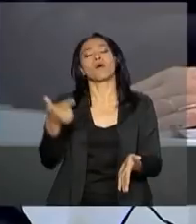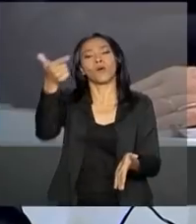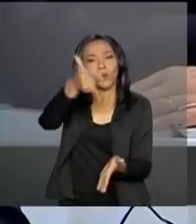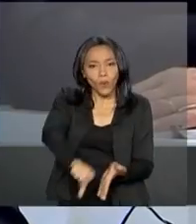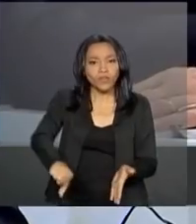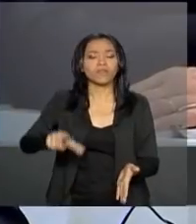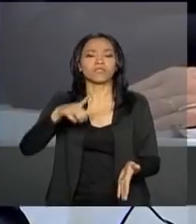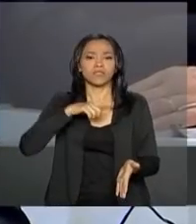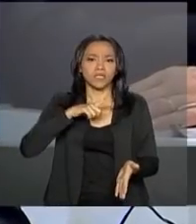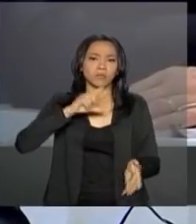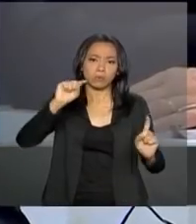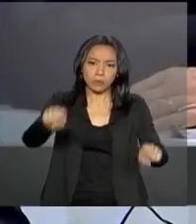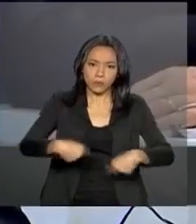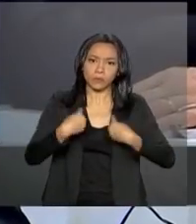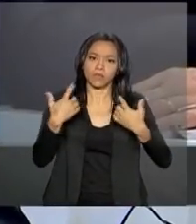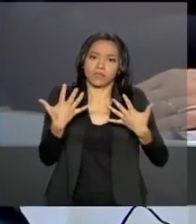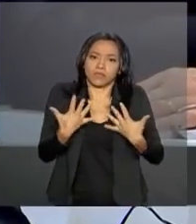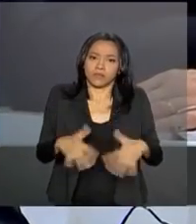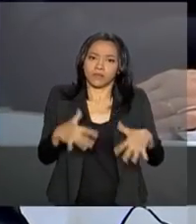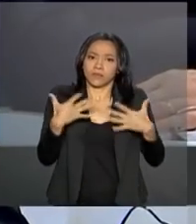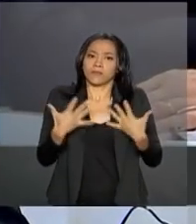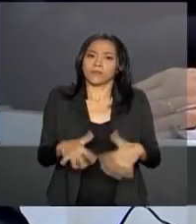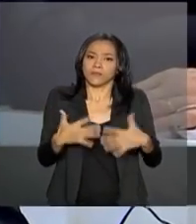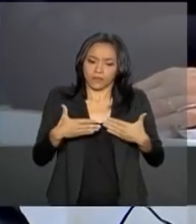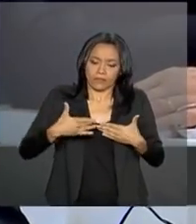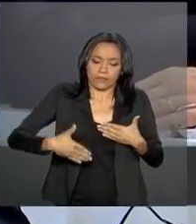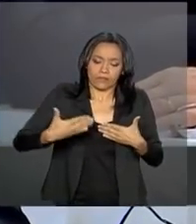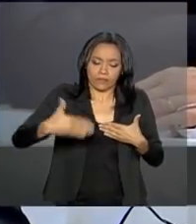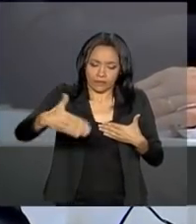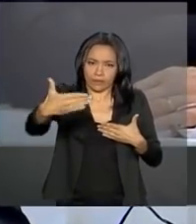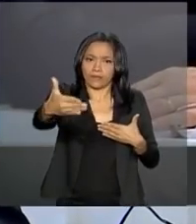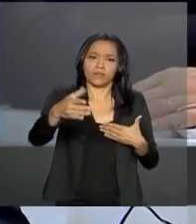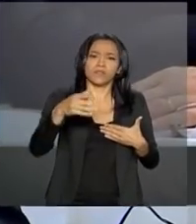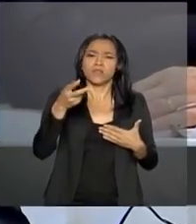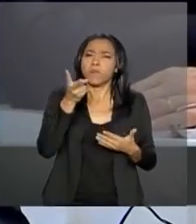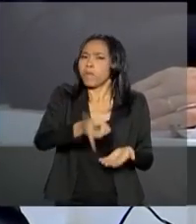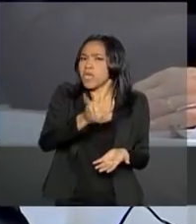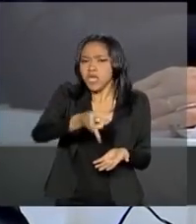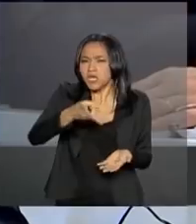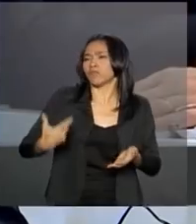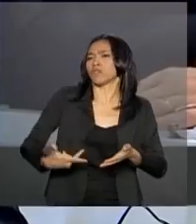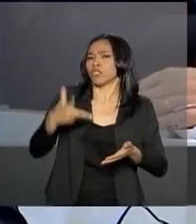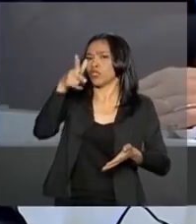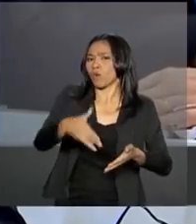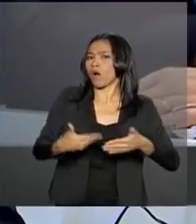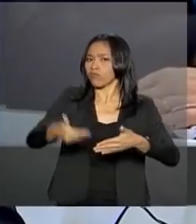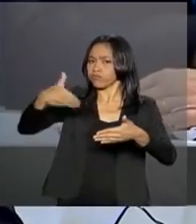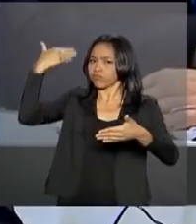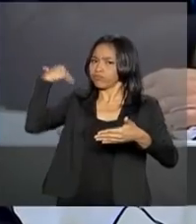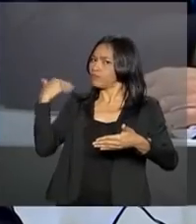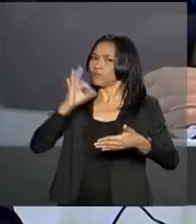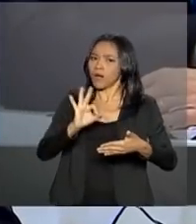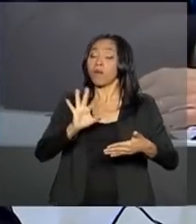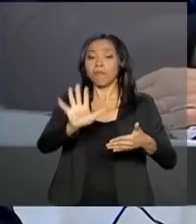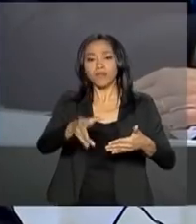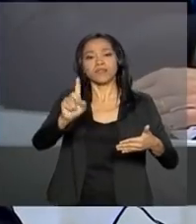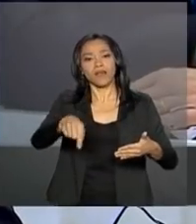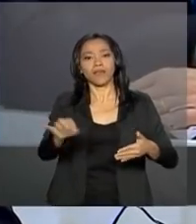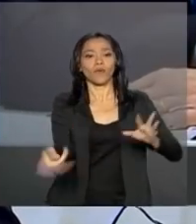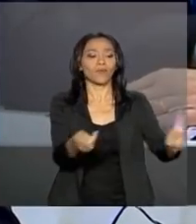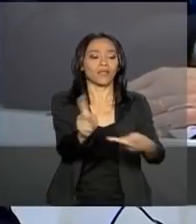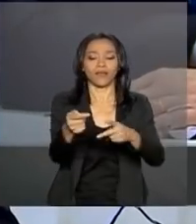vez momentos desafiadores não são os mesmos desafios mas são desafios também coletivos